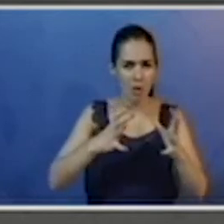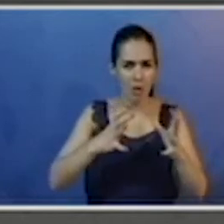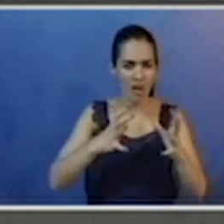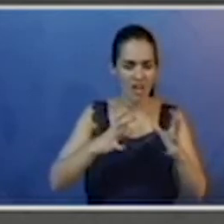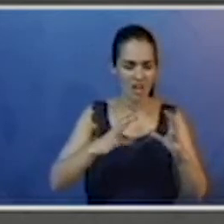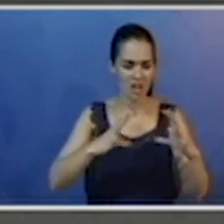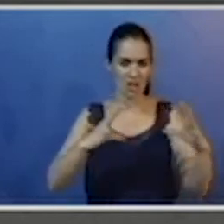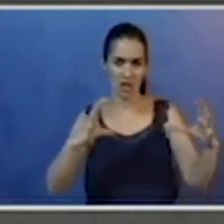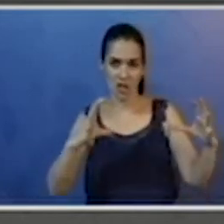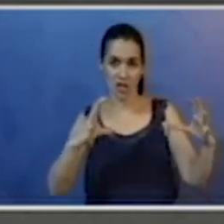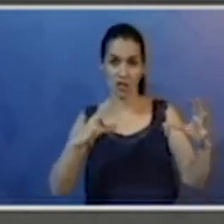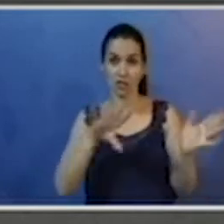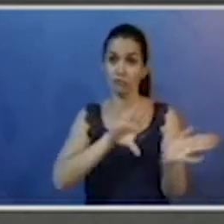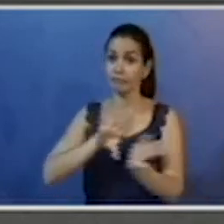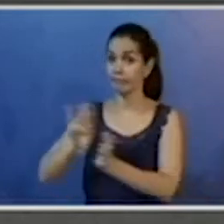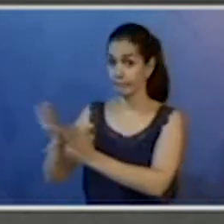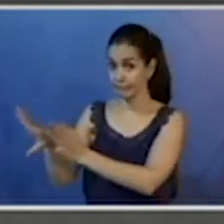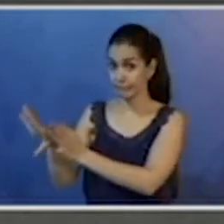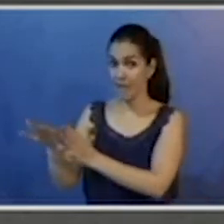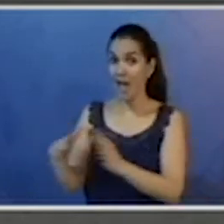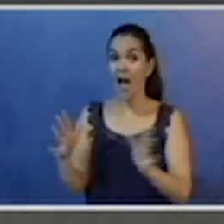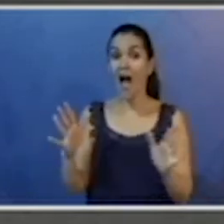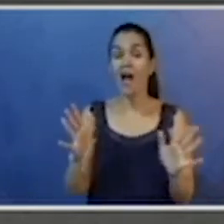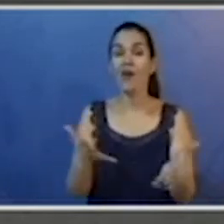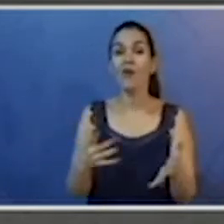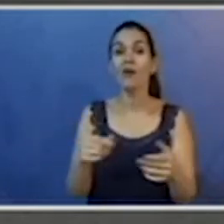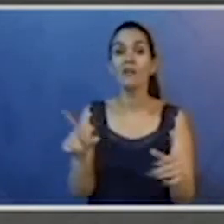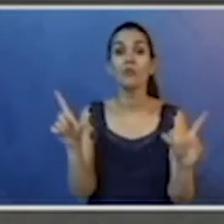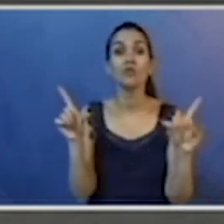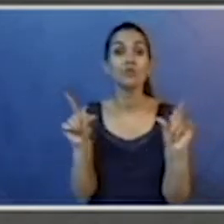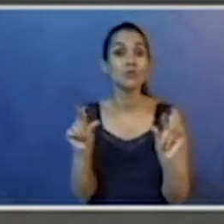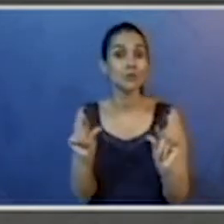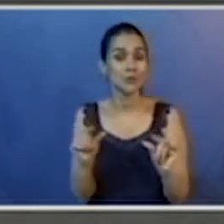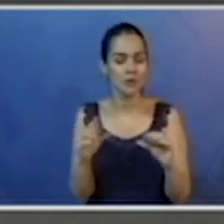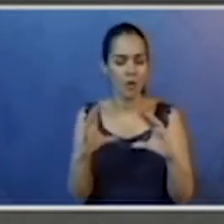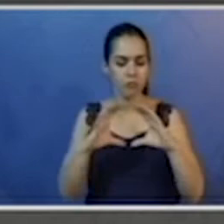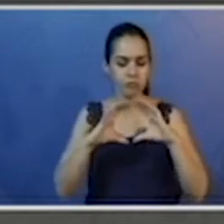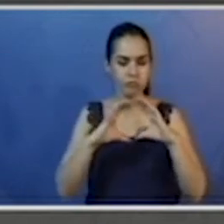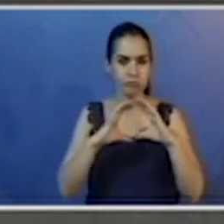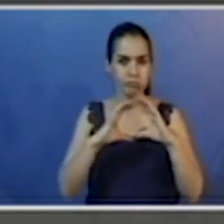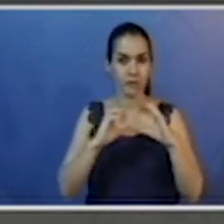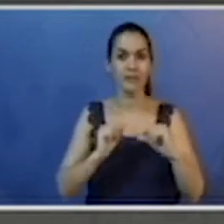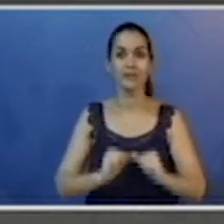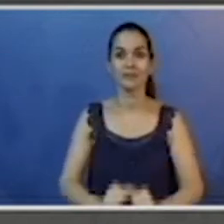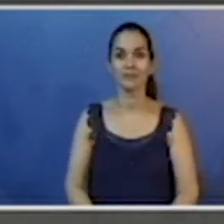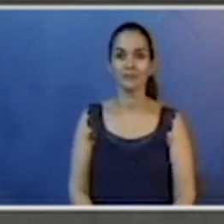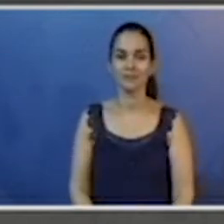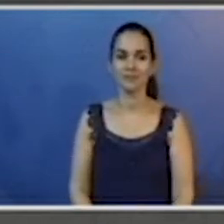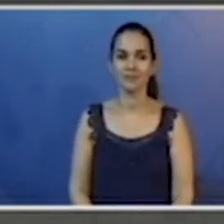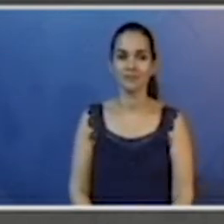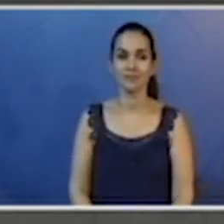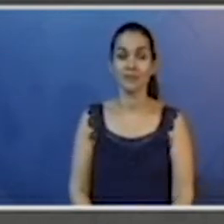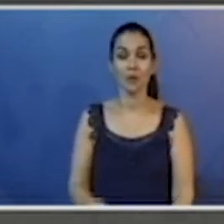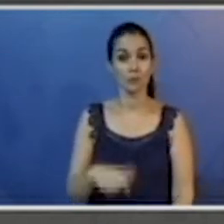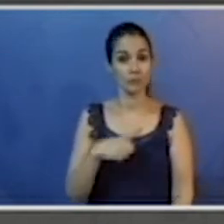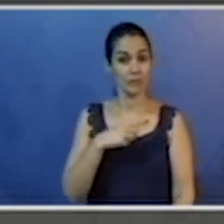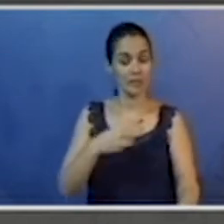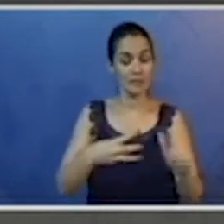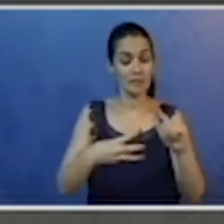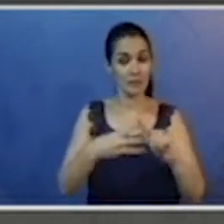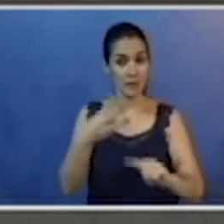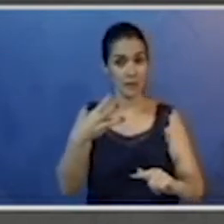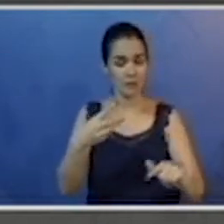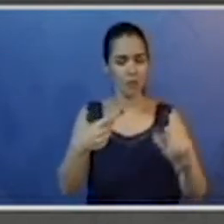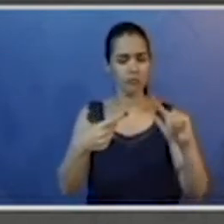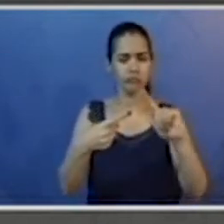Vamos começar dificultar porque acabou a grande tá um pouco fácil Vamos usar a bola aqui média eu disse que eu tenho três aqui